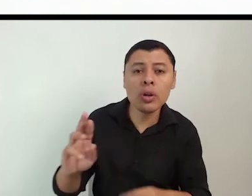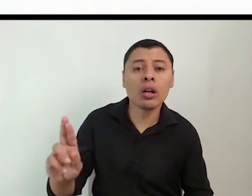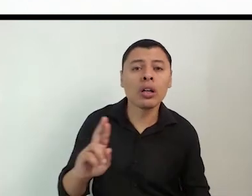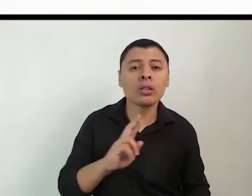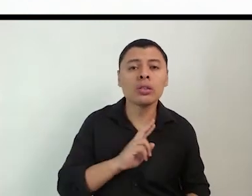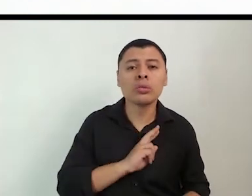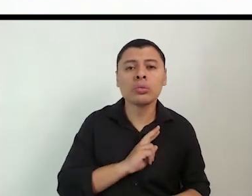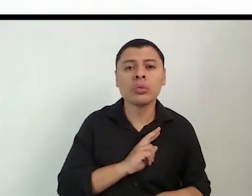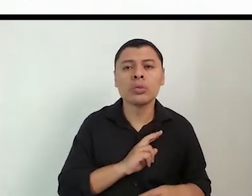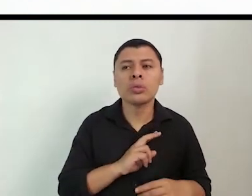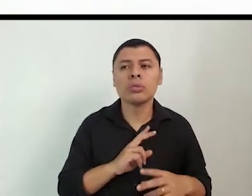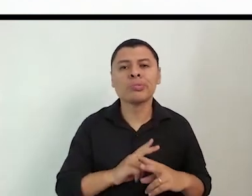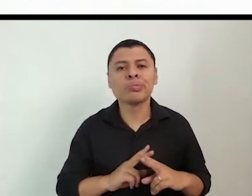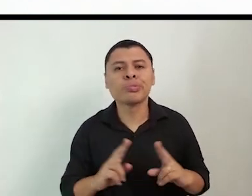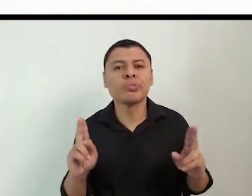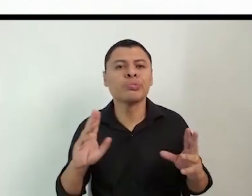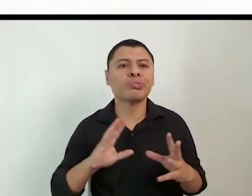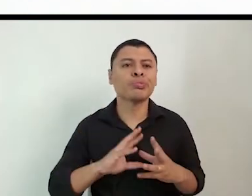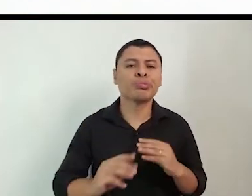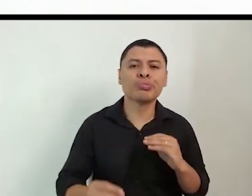eram muito abrangentes.